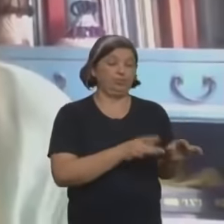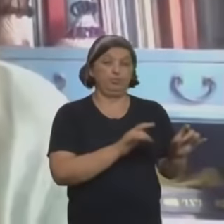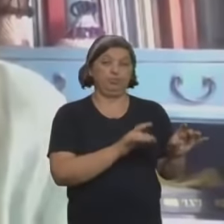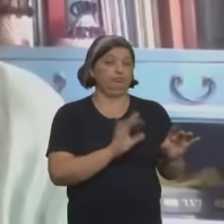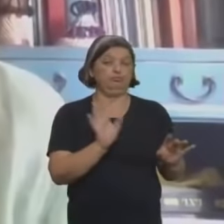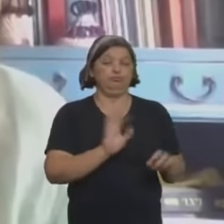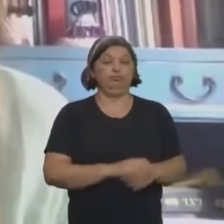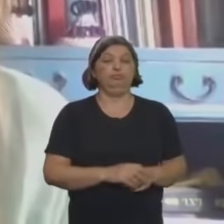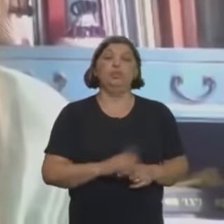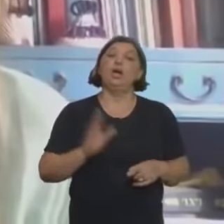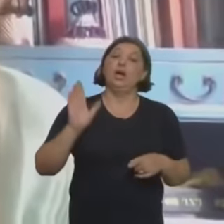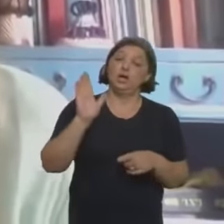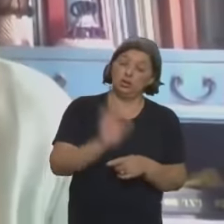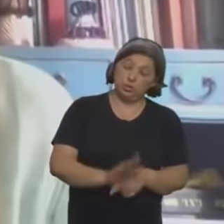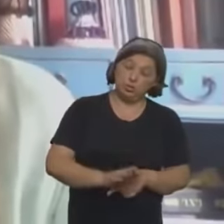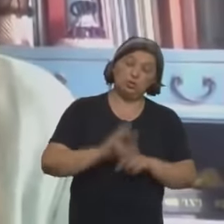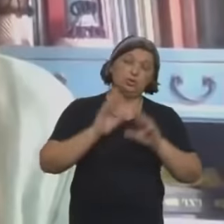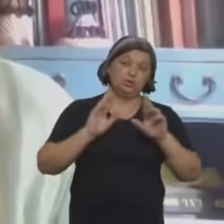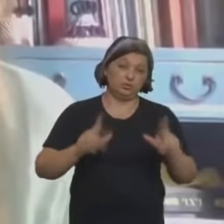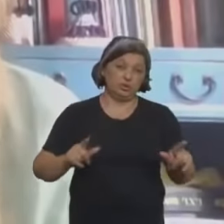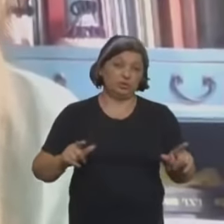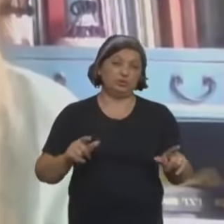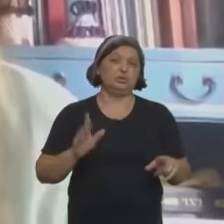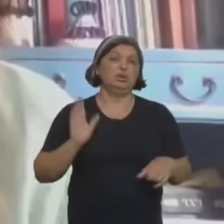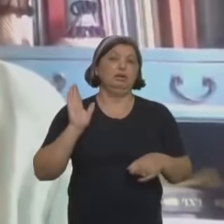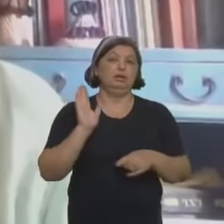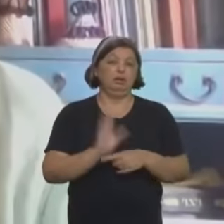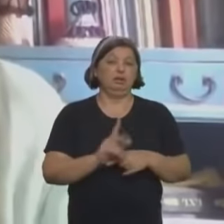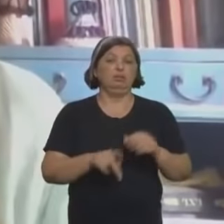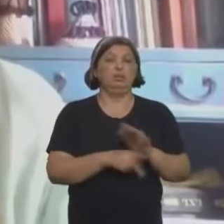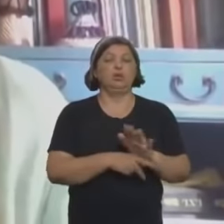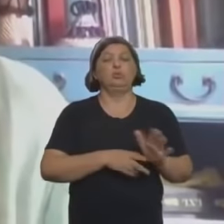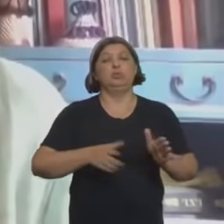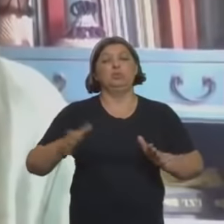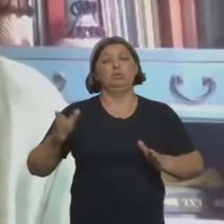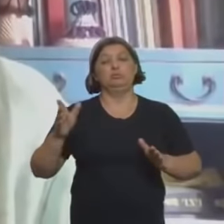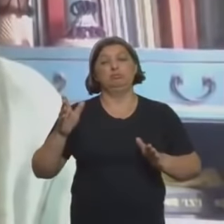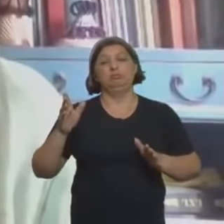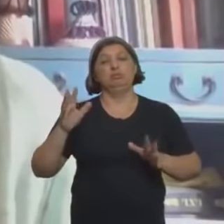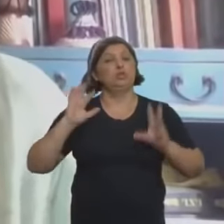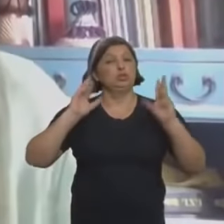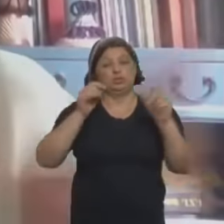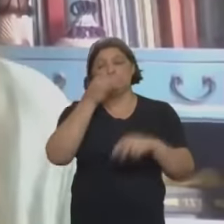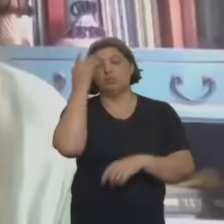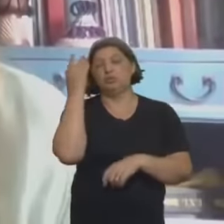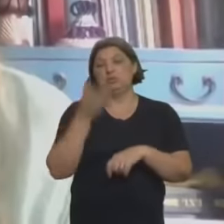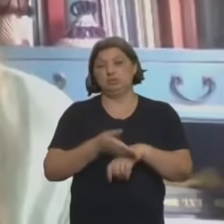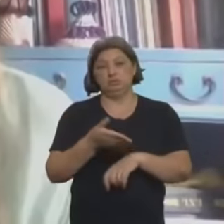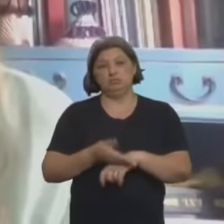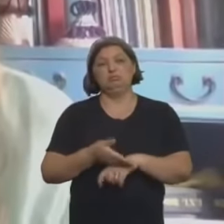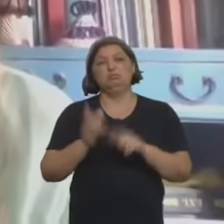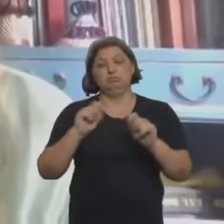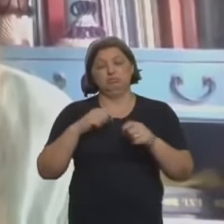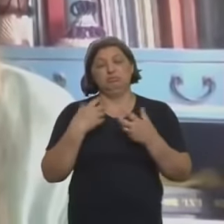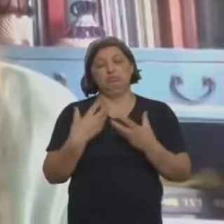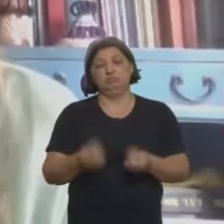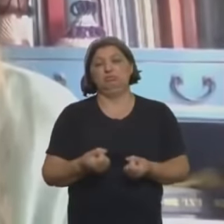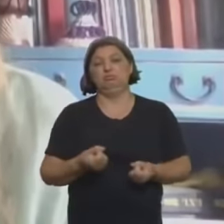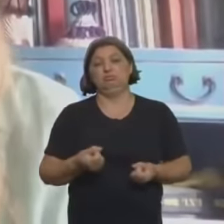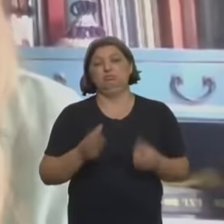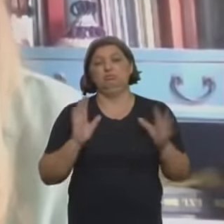específicos. Ele ajuda a diferença, ele é para todos no sentido de ele vai aceitar todos,